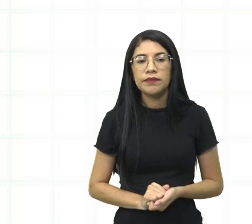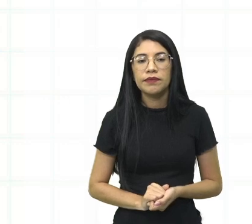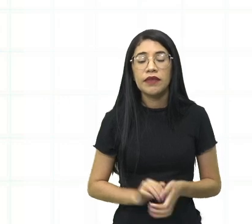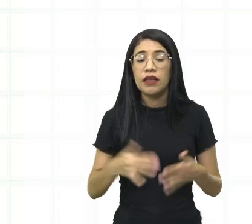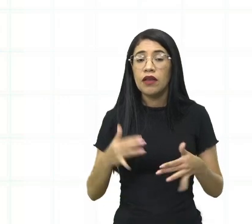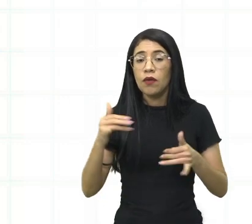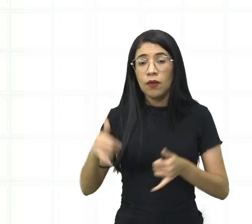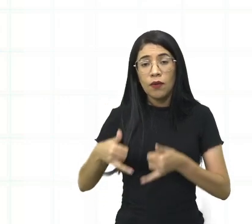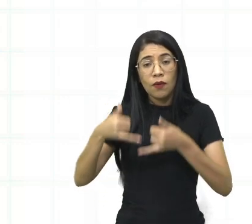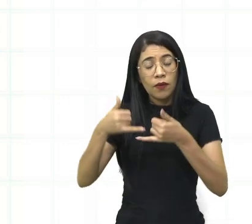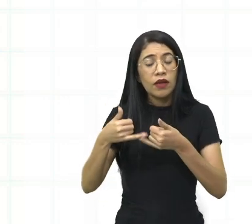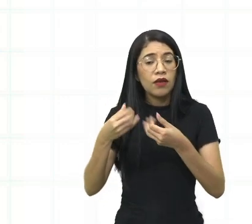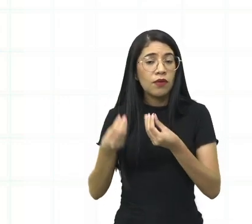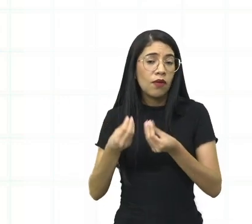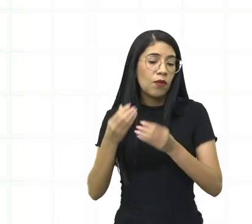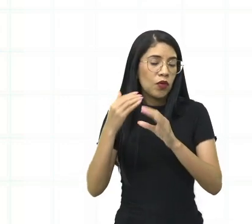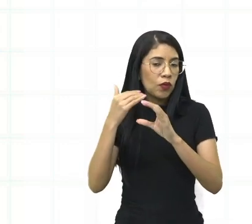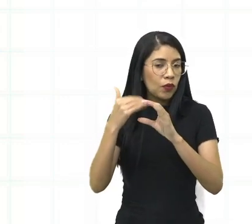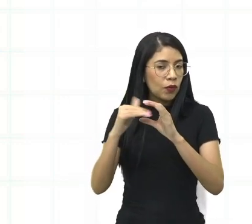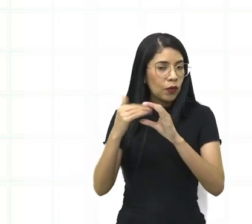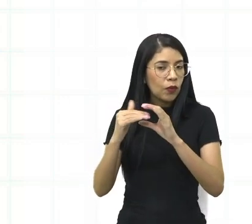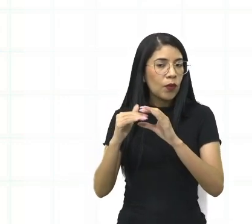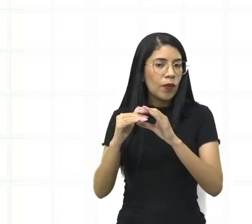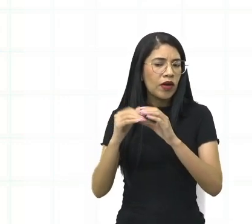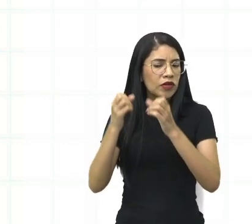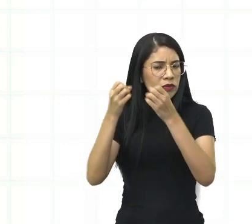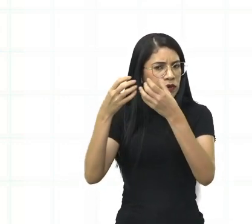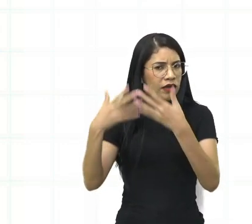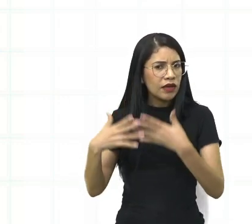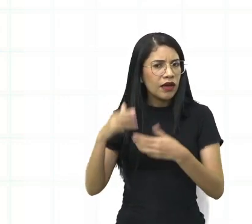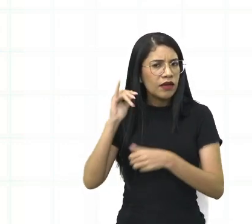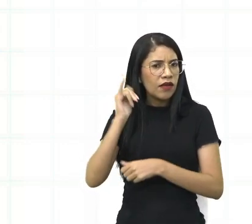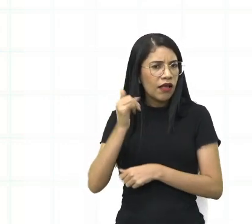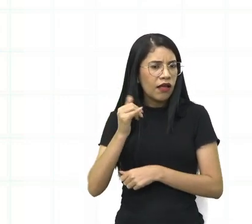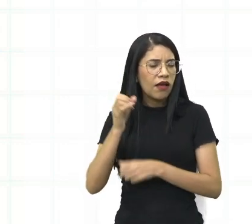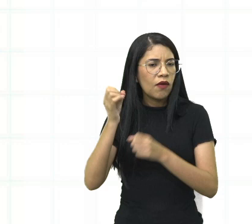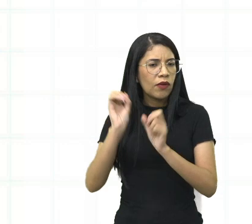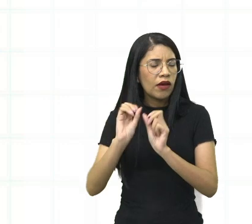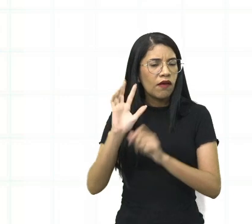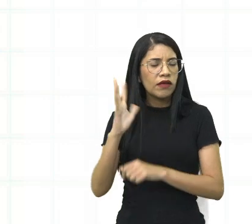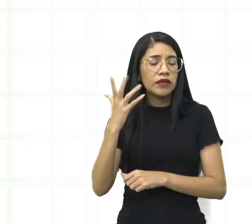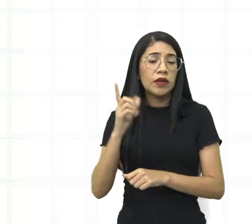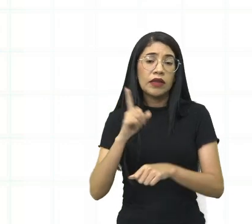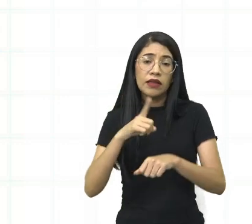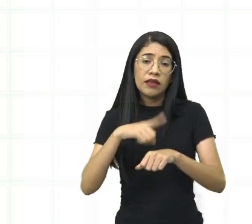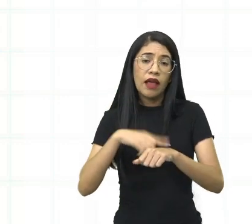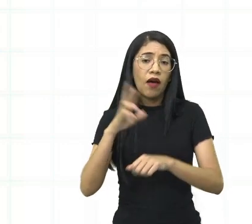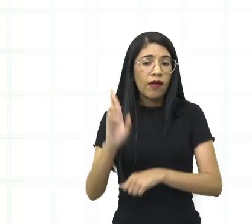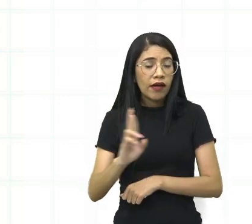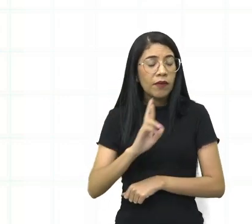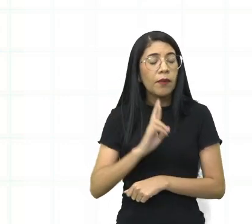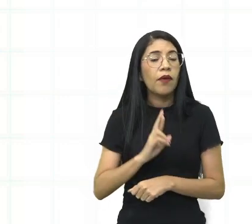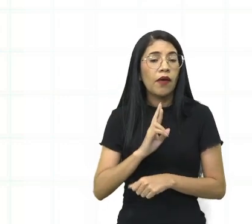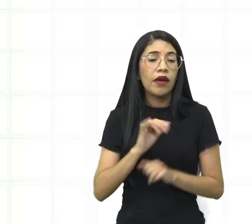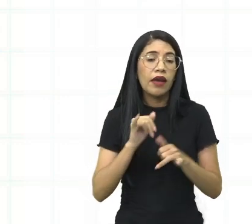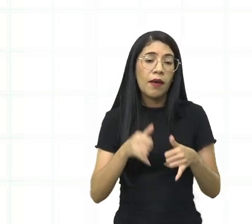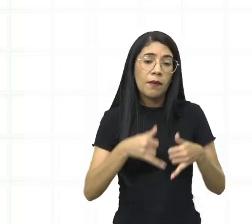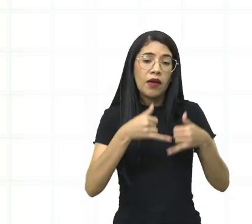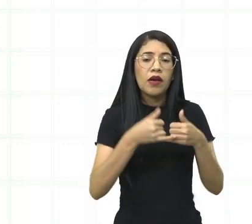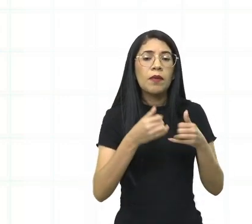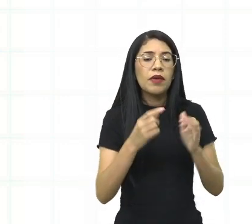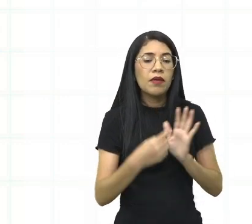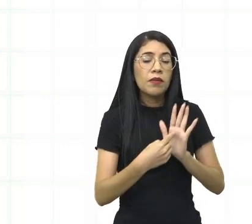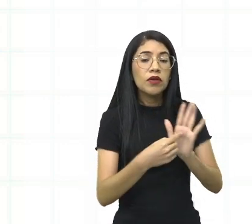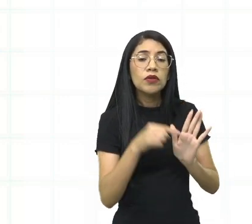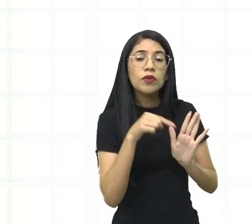Então, entrei em contato pelo e-mail relatando o ocorrido. Na mesma hora fui respondida e o atendente me passou o recibo